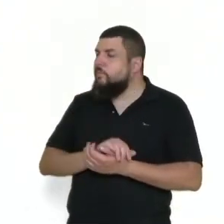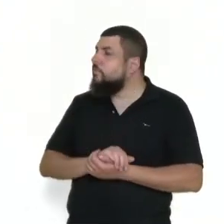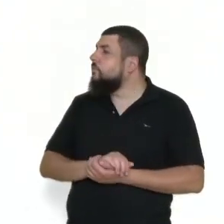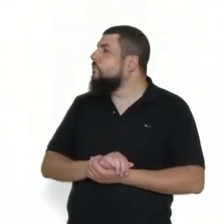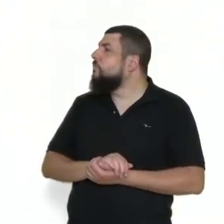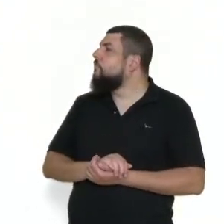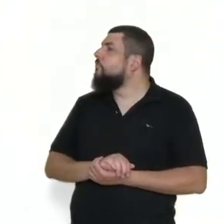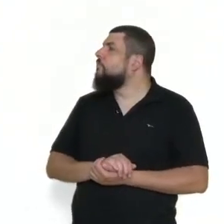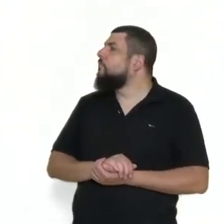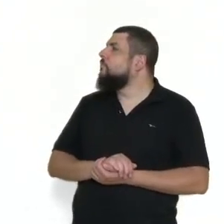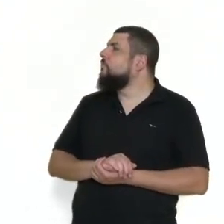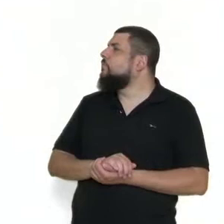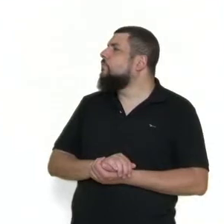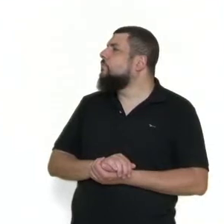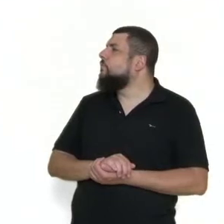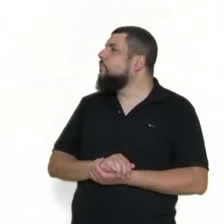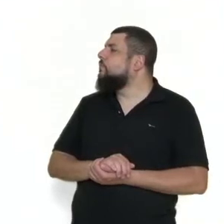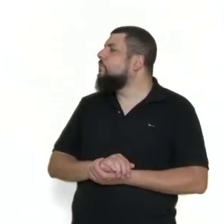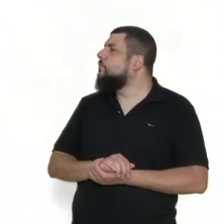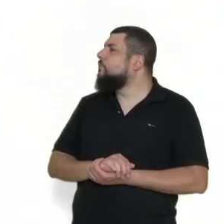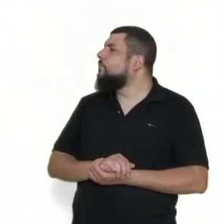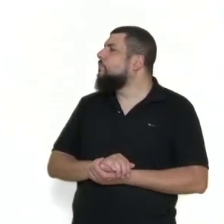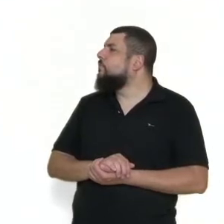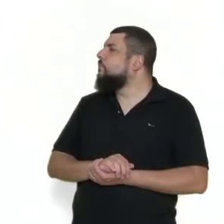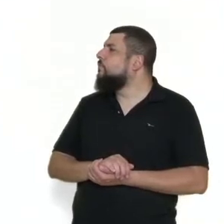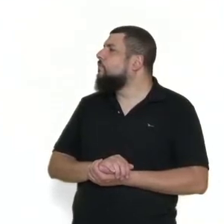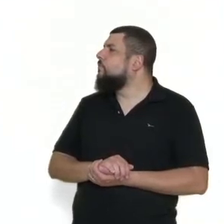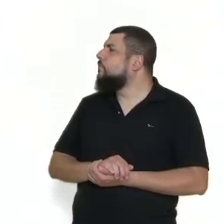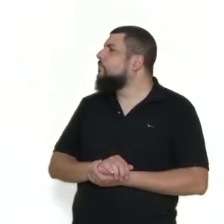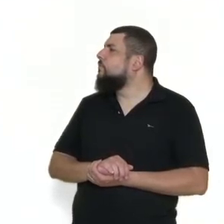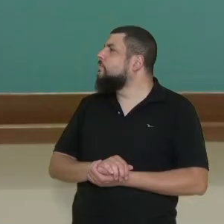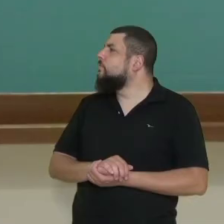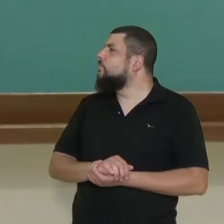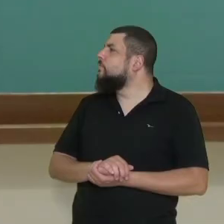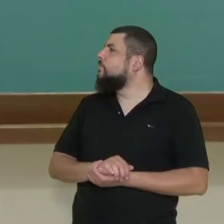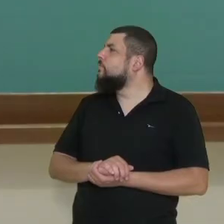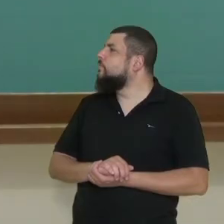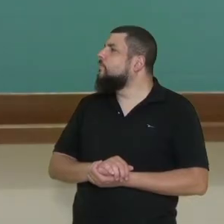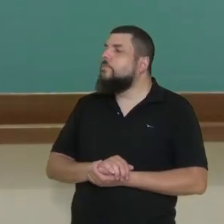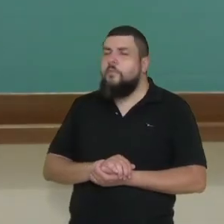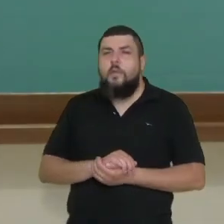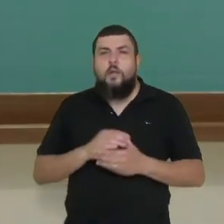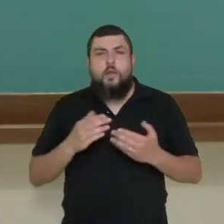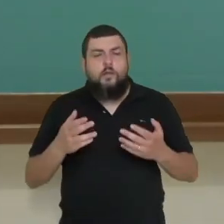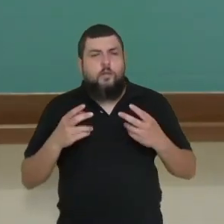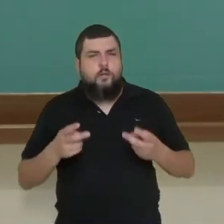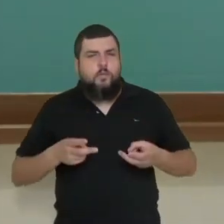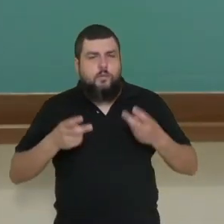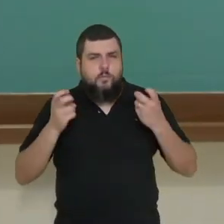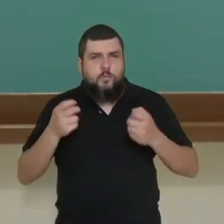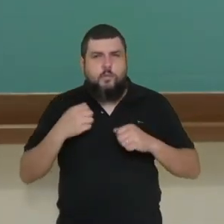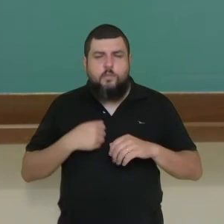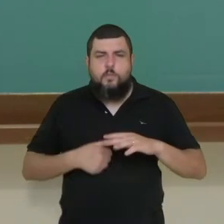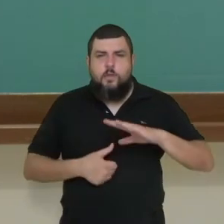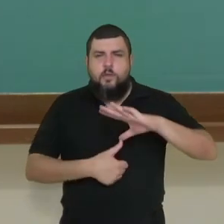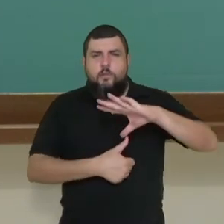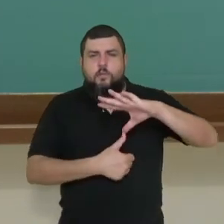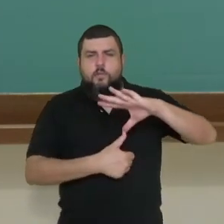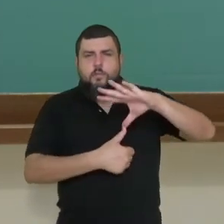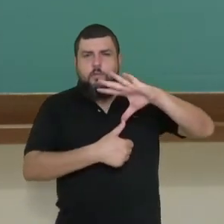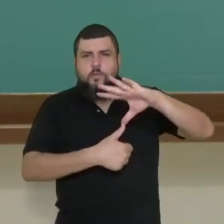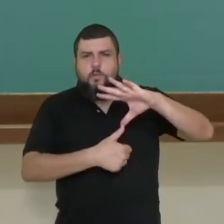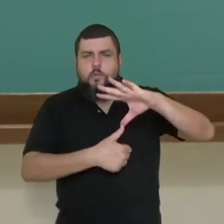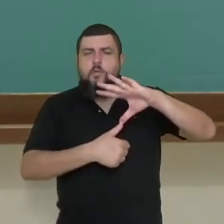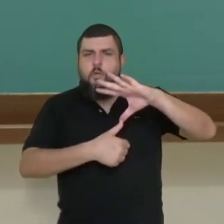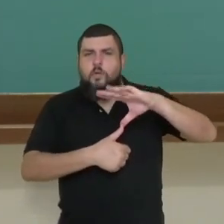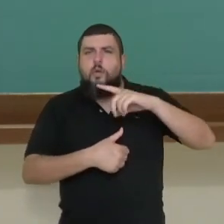arbustos esparsos, né, bem espalhados, com características diversas conforme a região. Então veja bem, a gente vai ter lá na América do Norte, América do Sul,